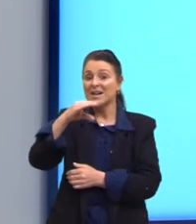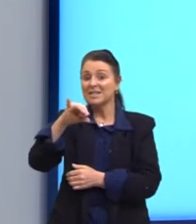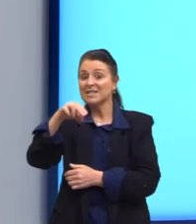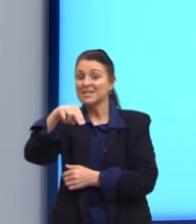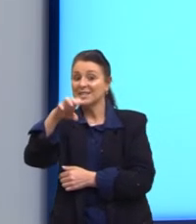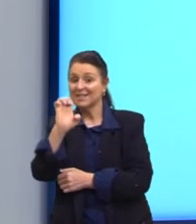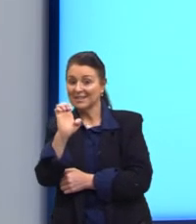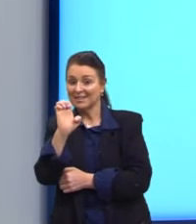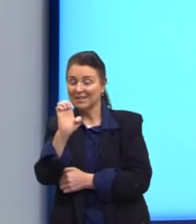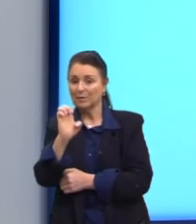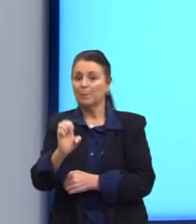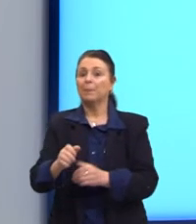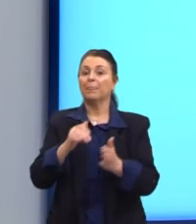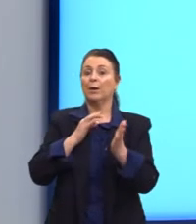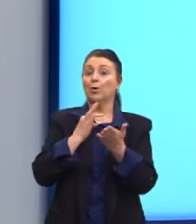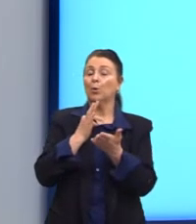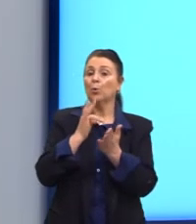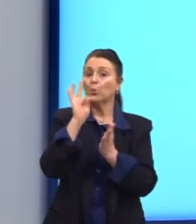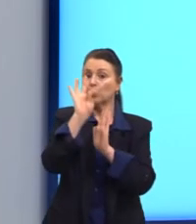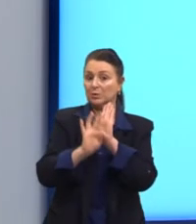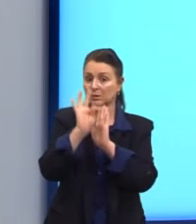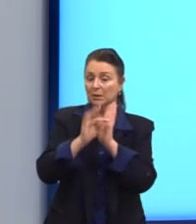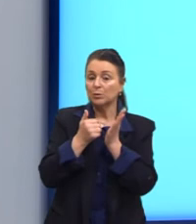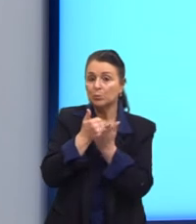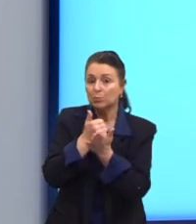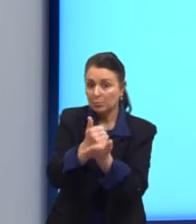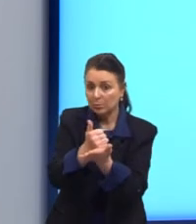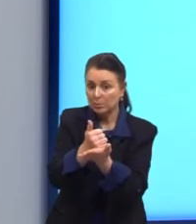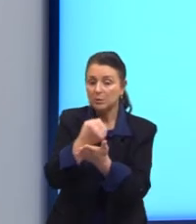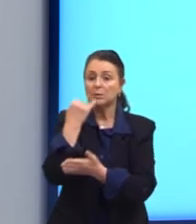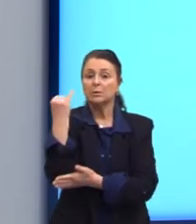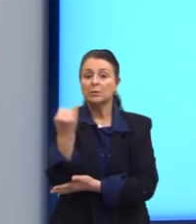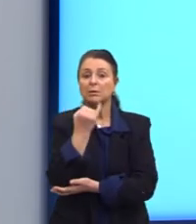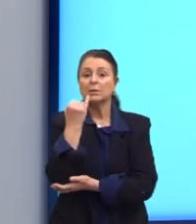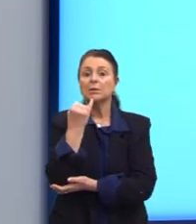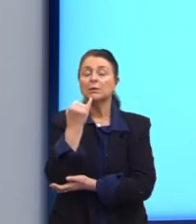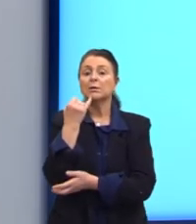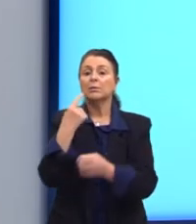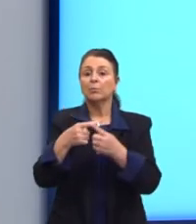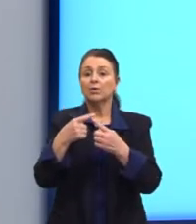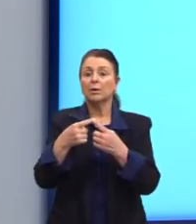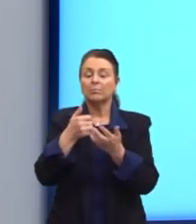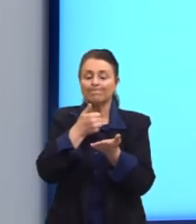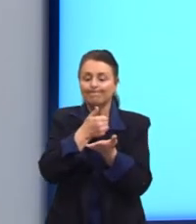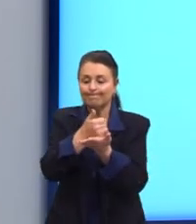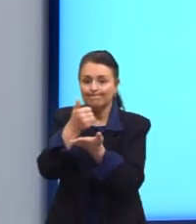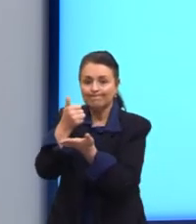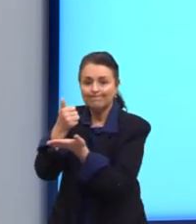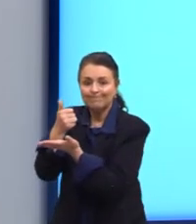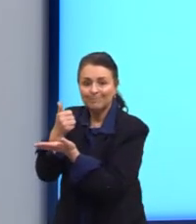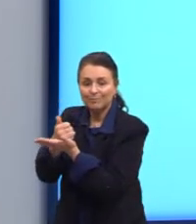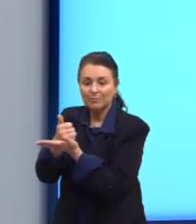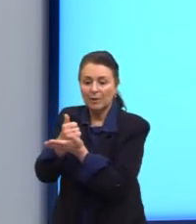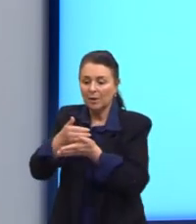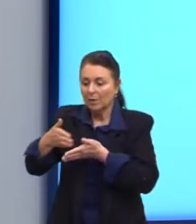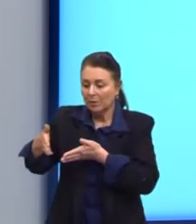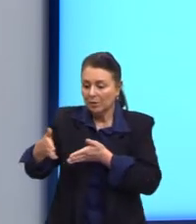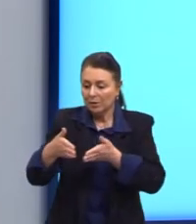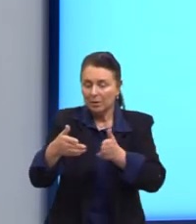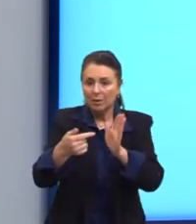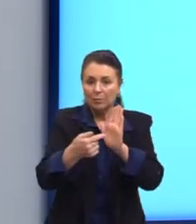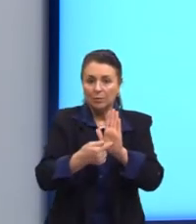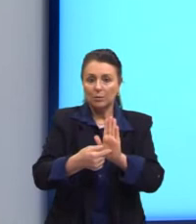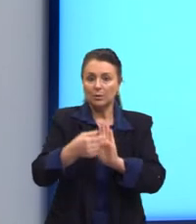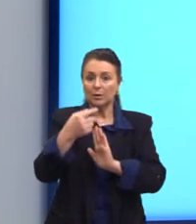textos de apoio eles servem para amparar e direcionar o caminho eu tenho